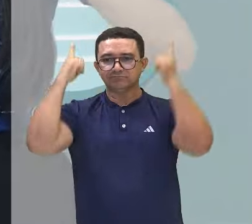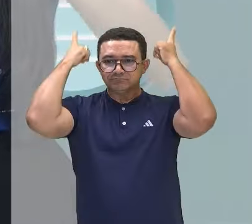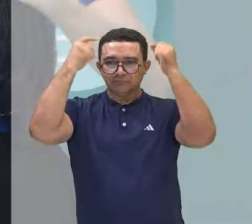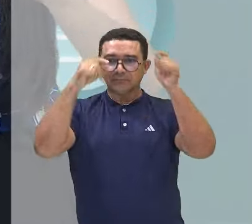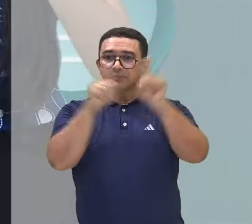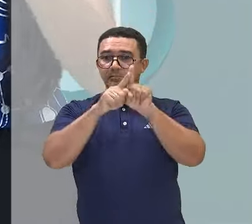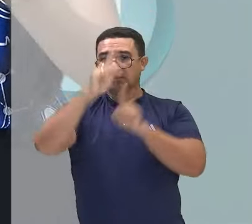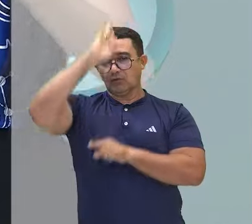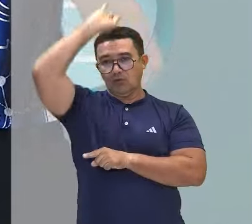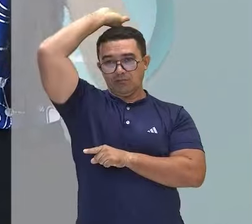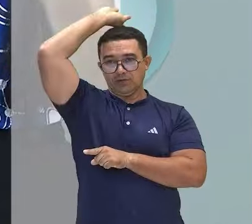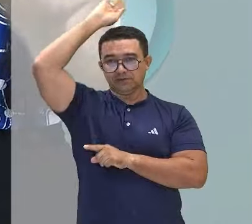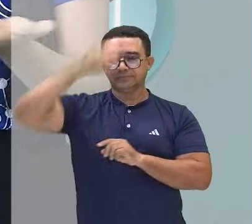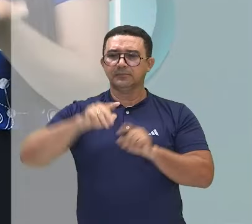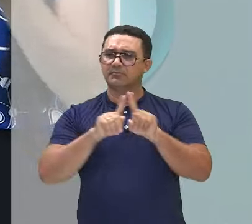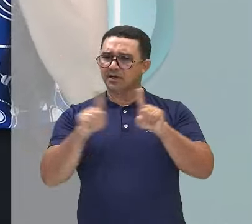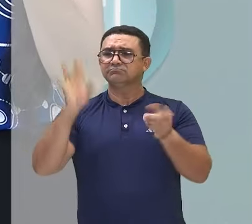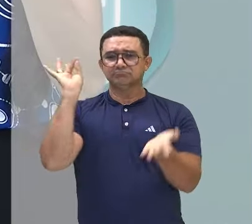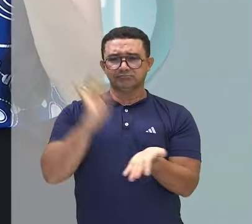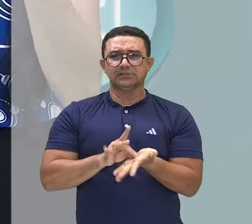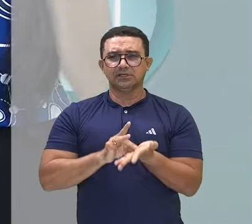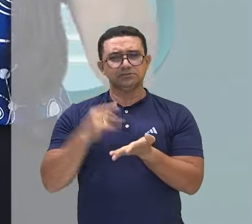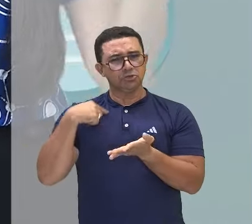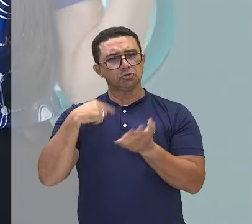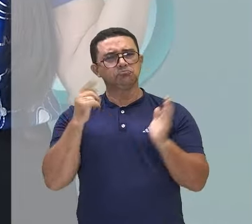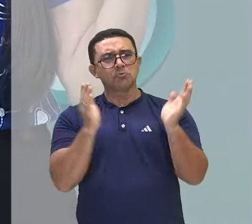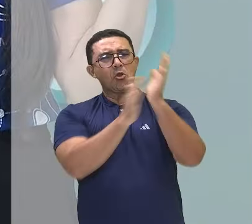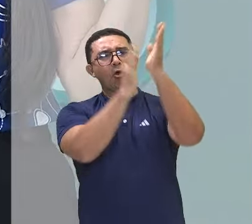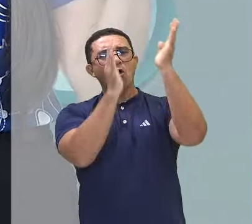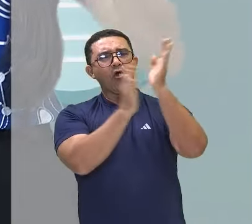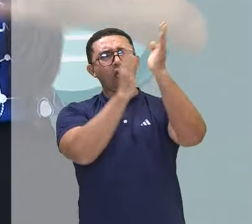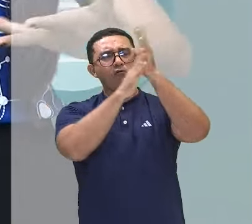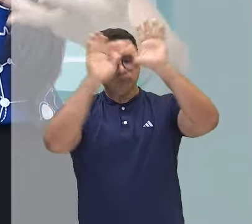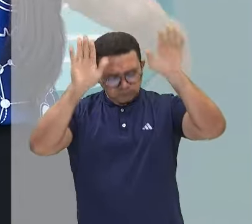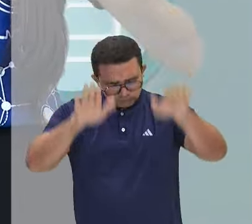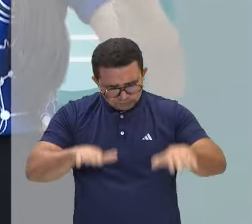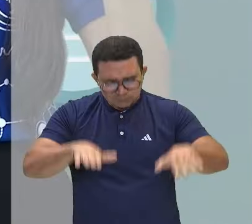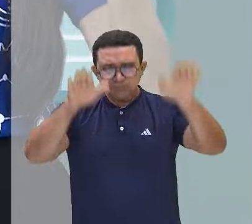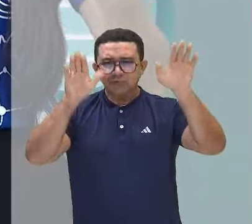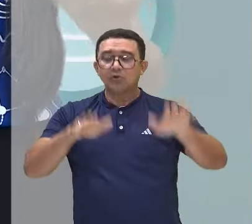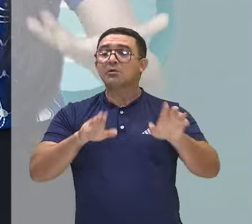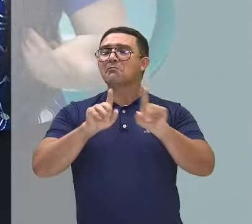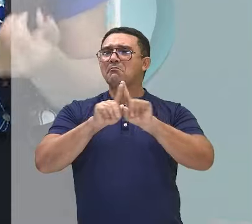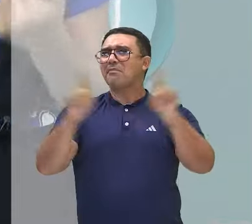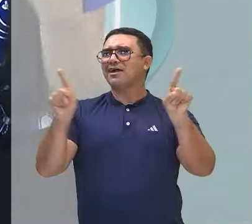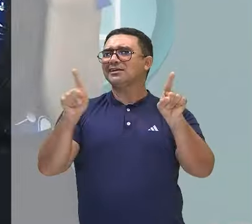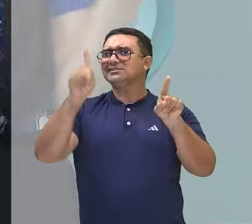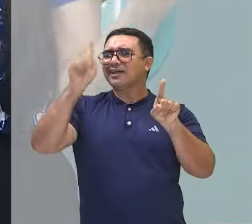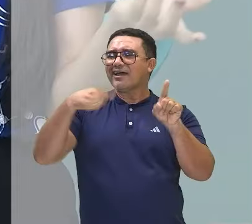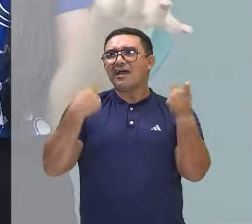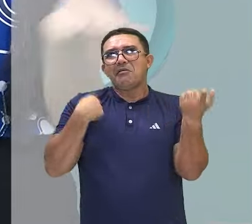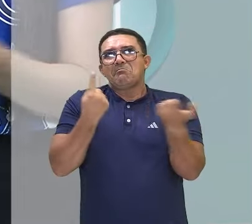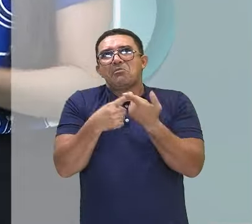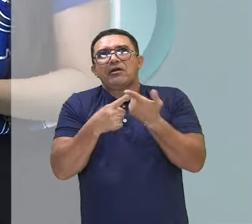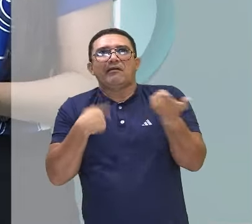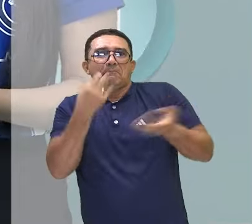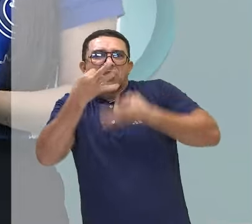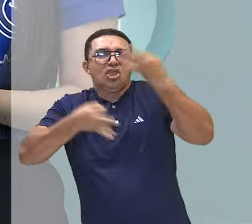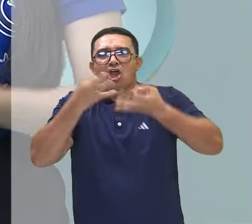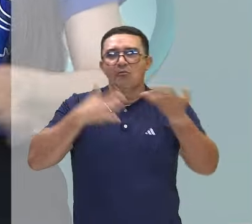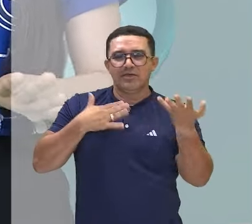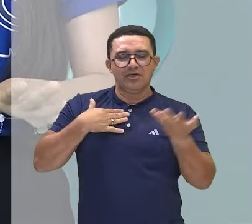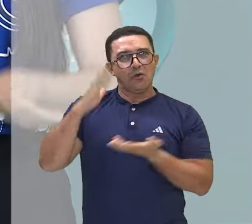aqui, perceba, de fato eu faço essa exaltação, mas não a partir do que eu penso, do que eu acho, porque eu acho que a Vênus